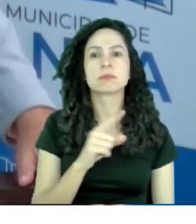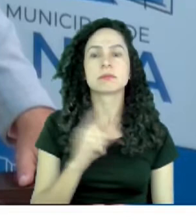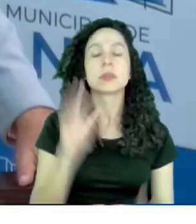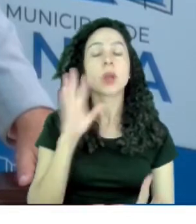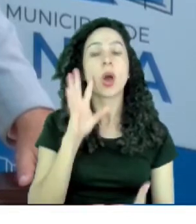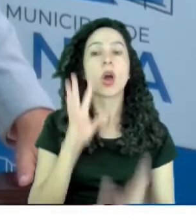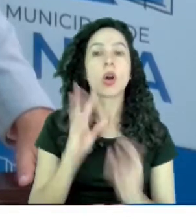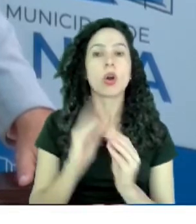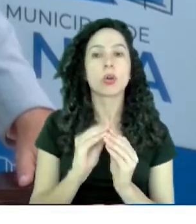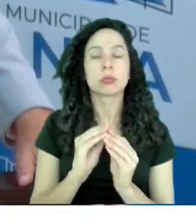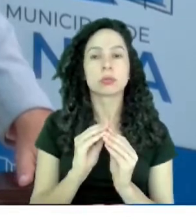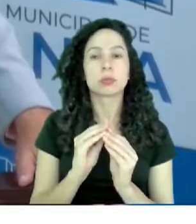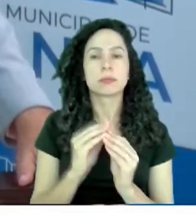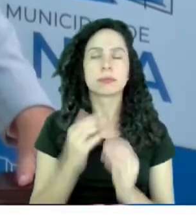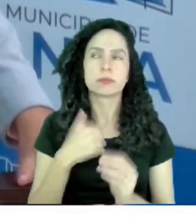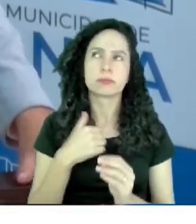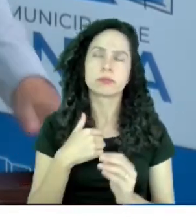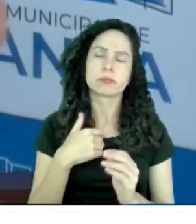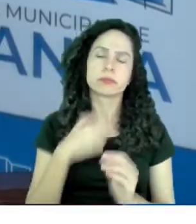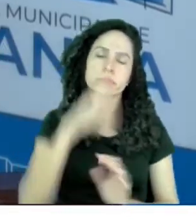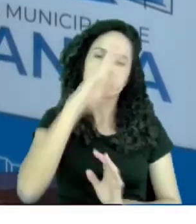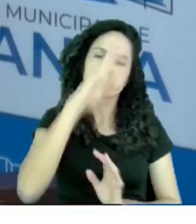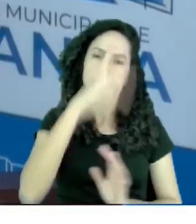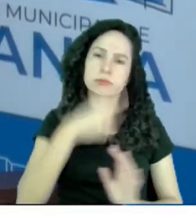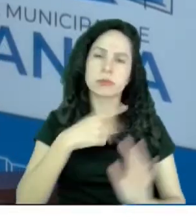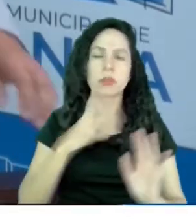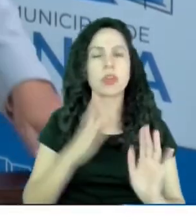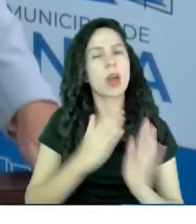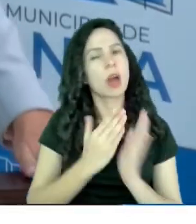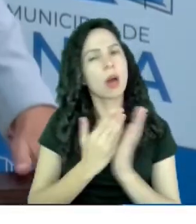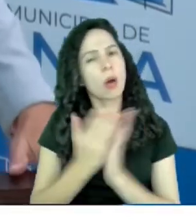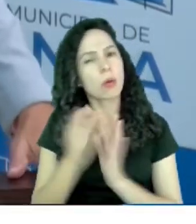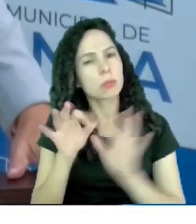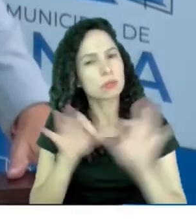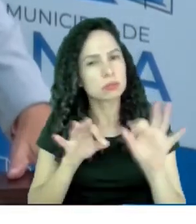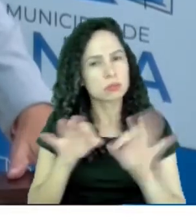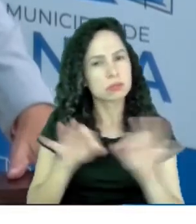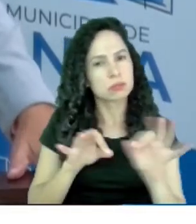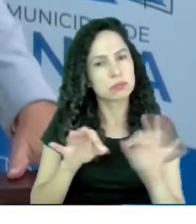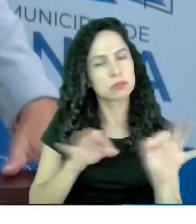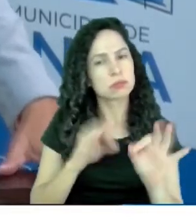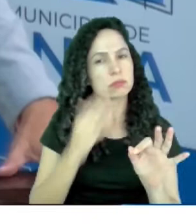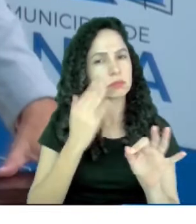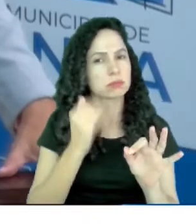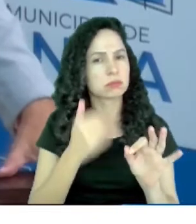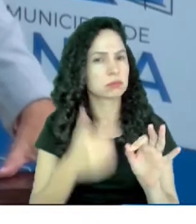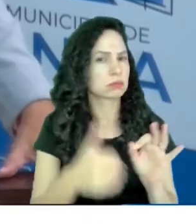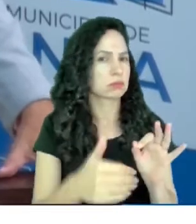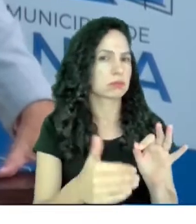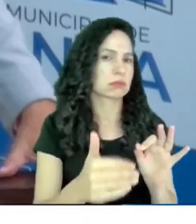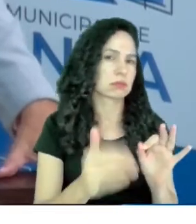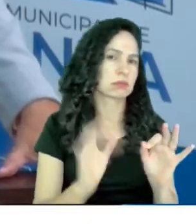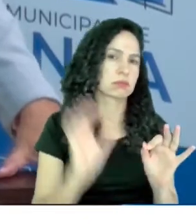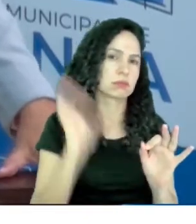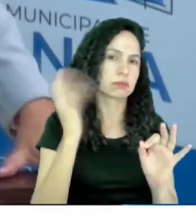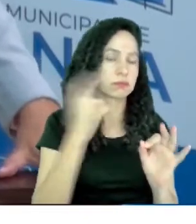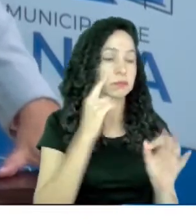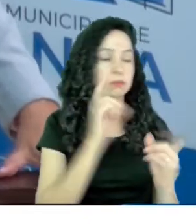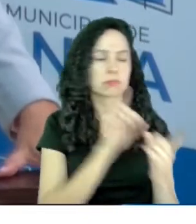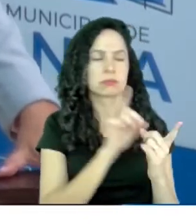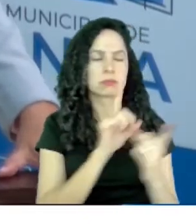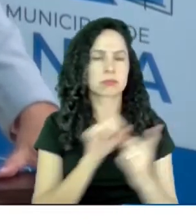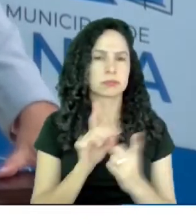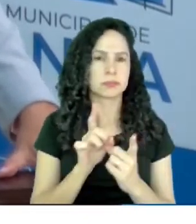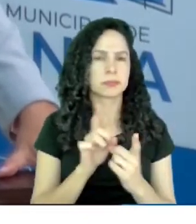já particularmente já tenho uma prévia do que nós acompanhamos. Para vocês terem